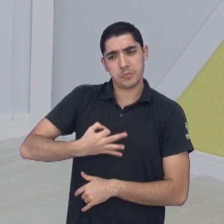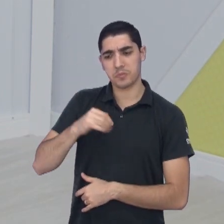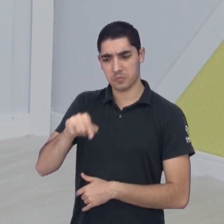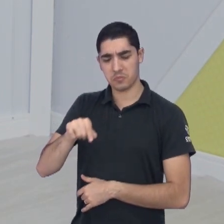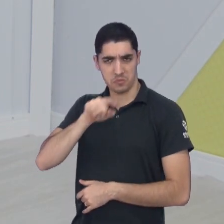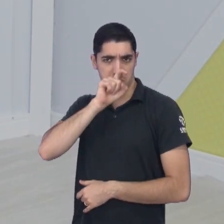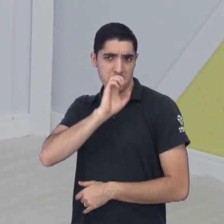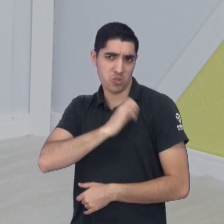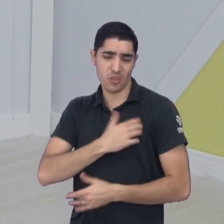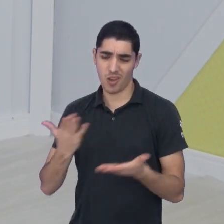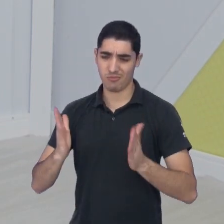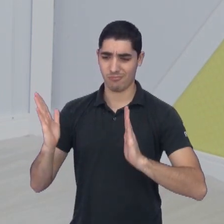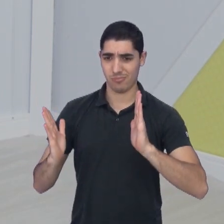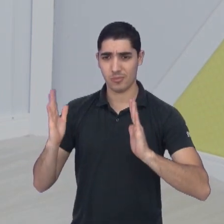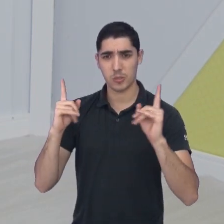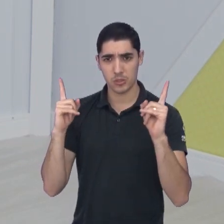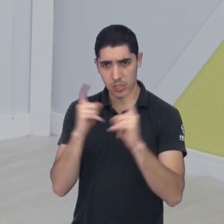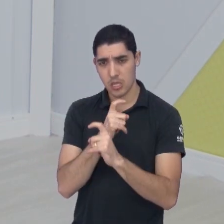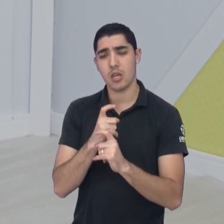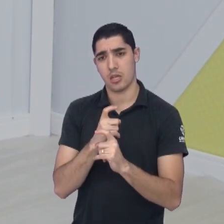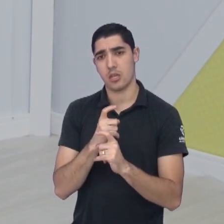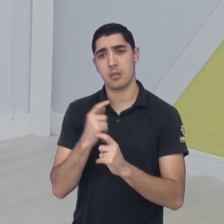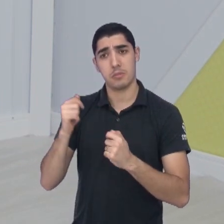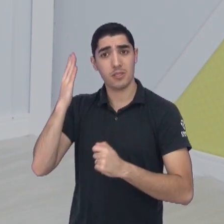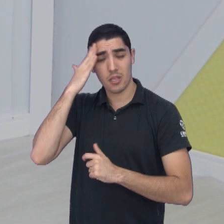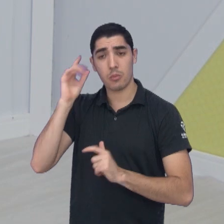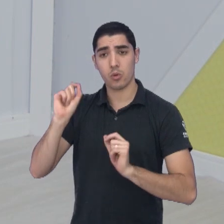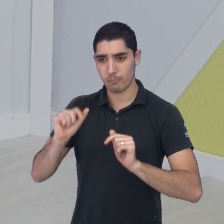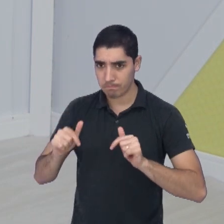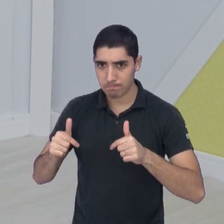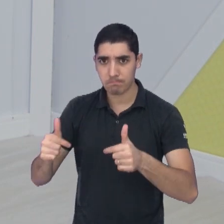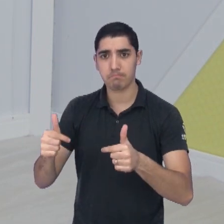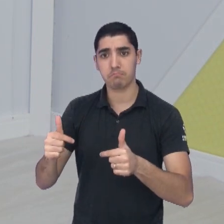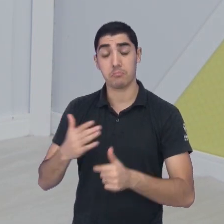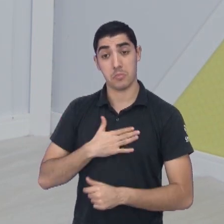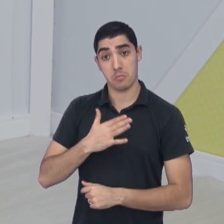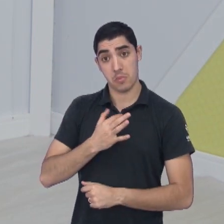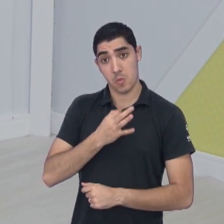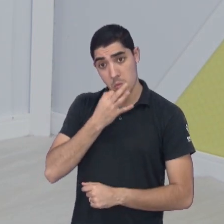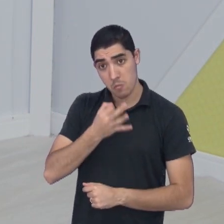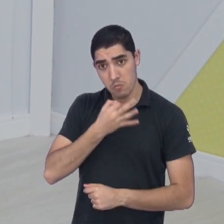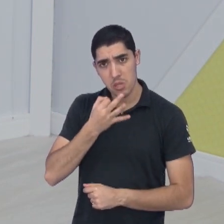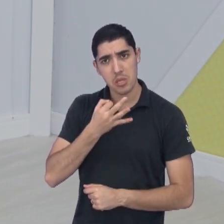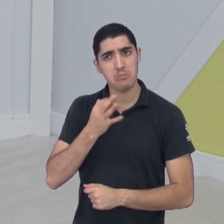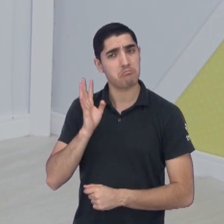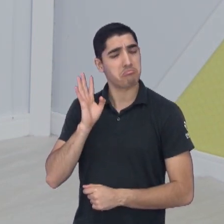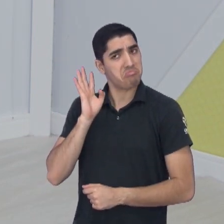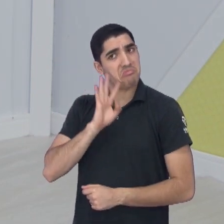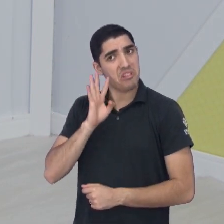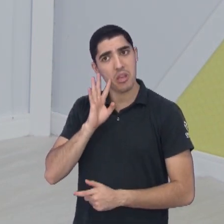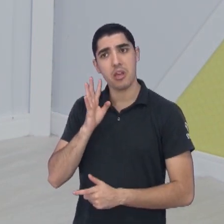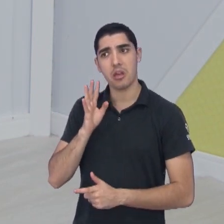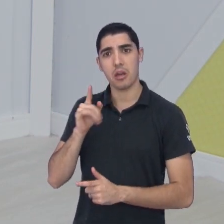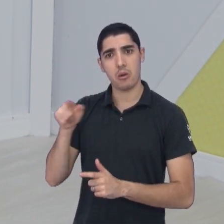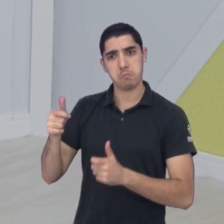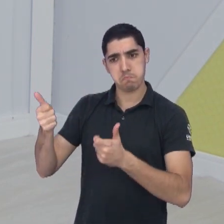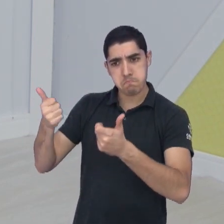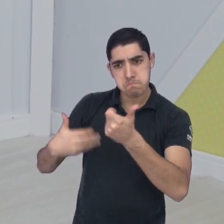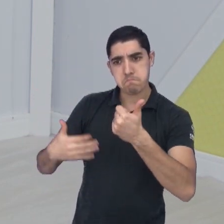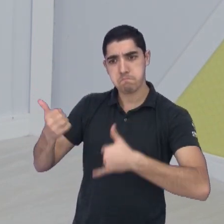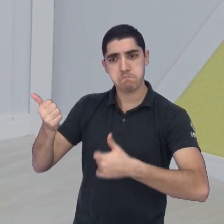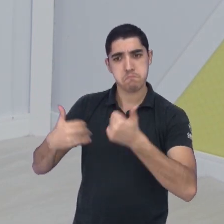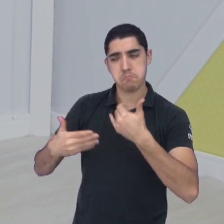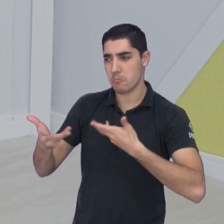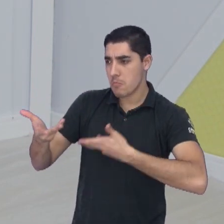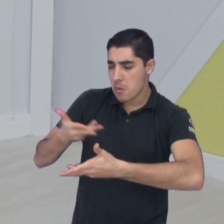chegada e daquilo que precisa fazer também aí para frente, né? Achei que ficou bem bacana e